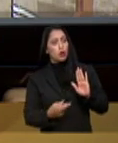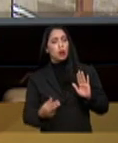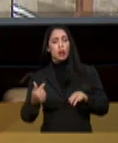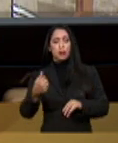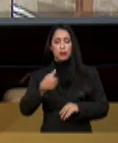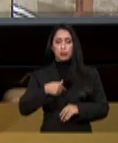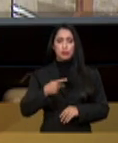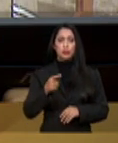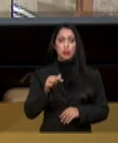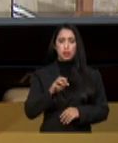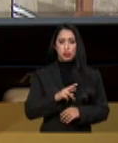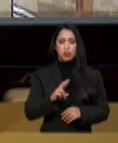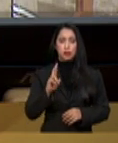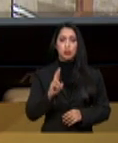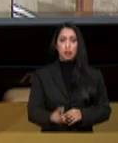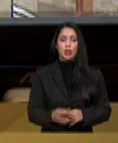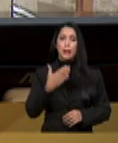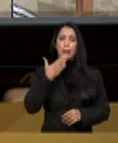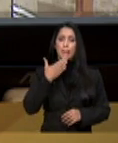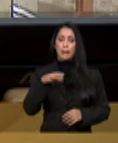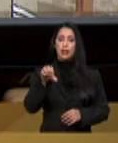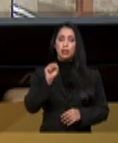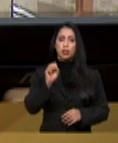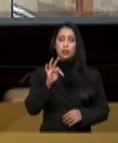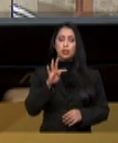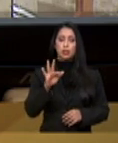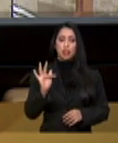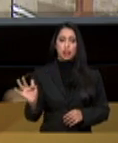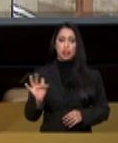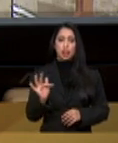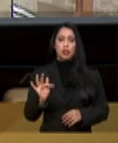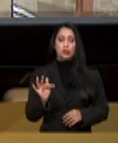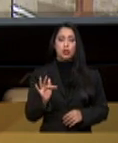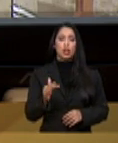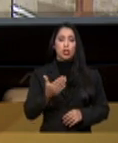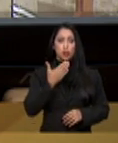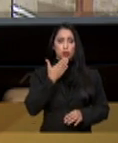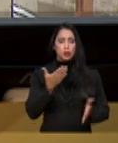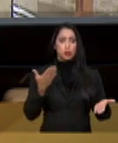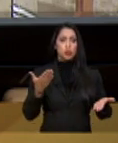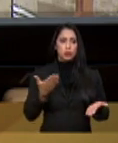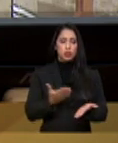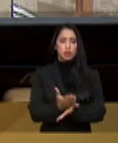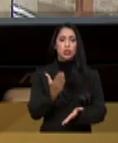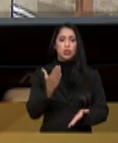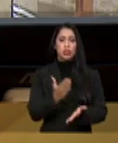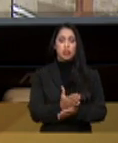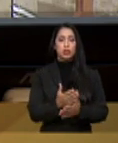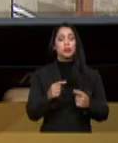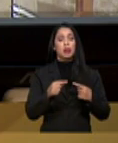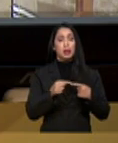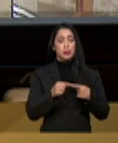República requer à Suprema Corte a procedência do pedido para, em primeiro